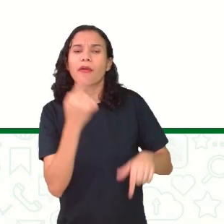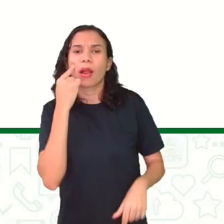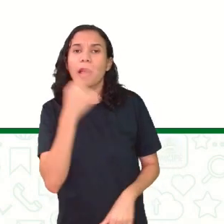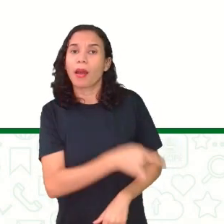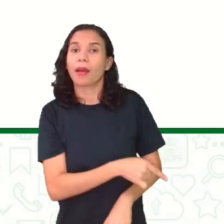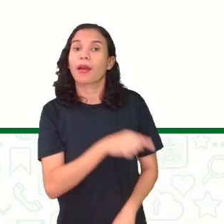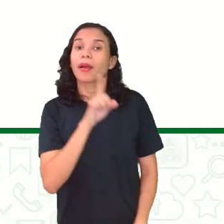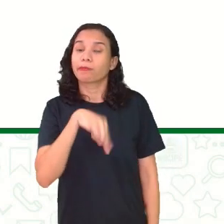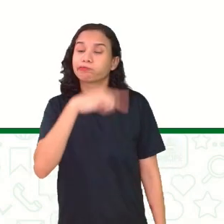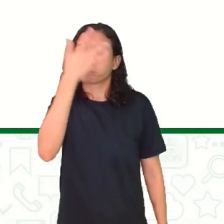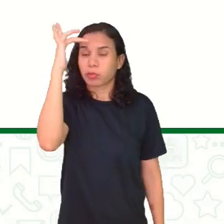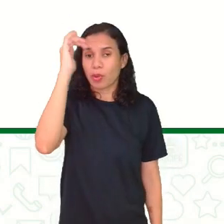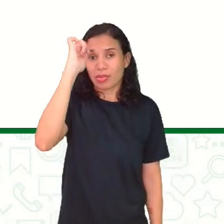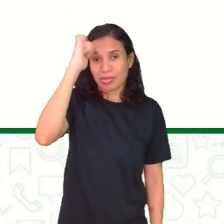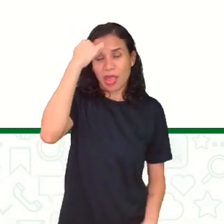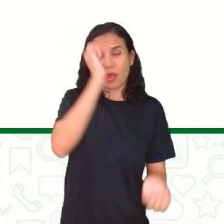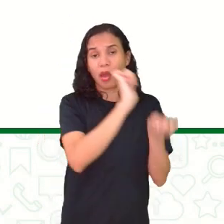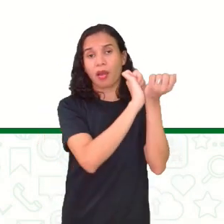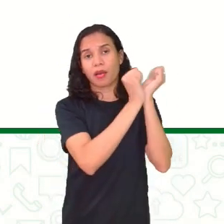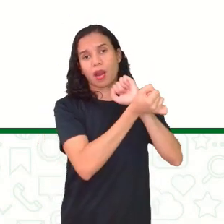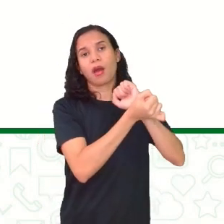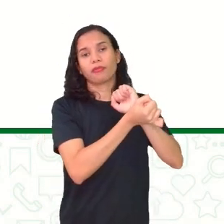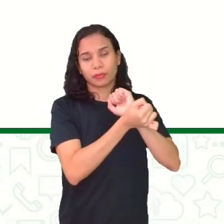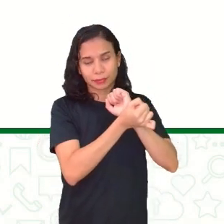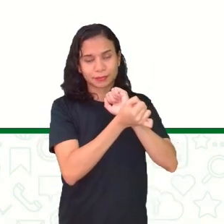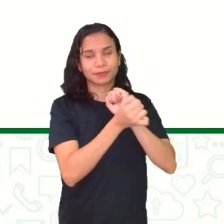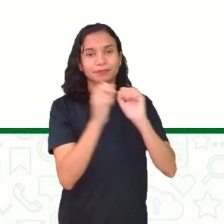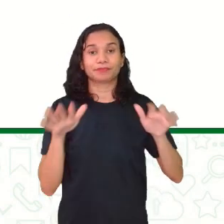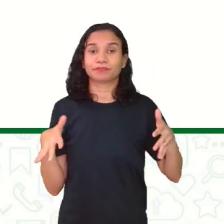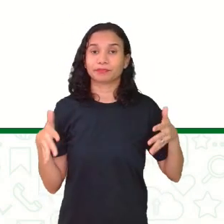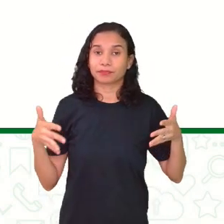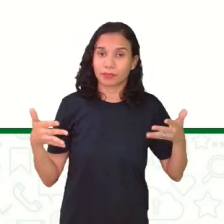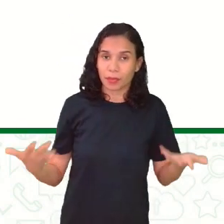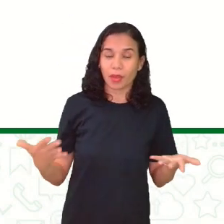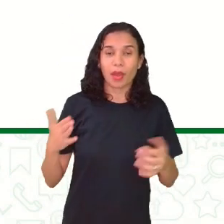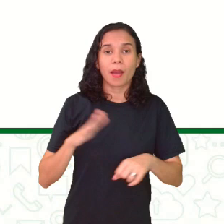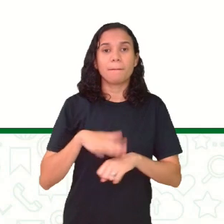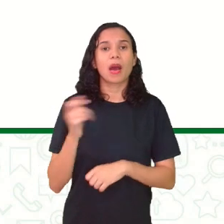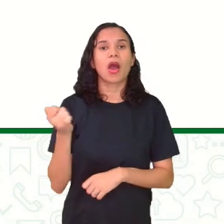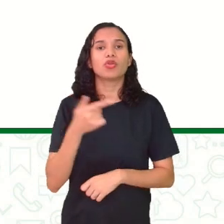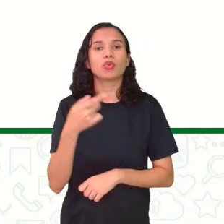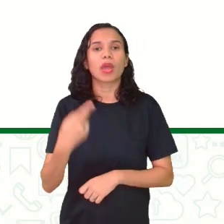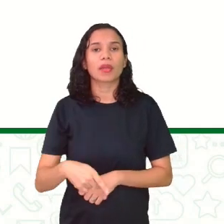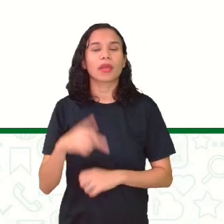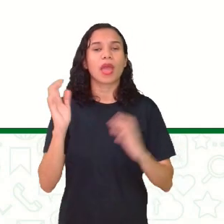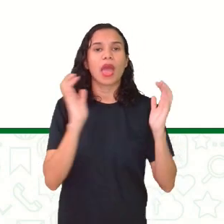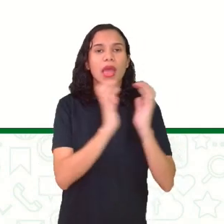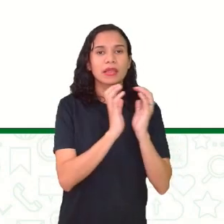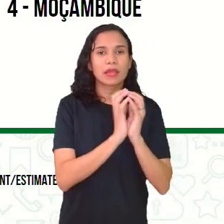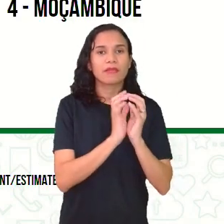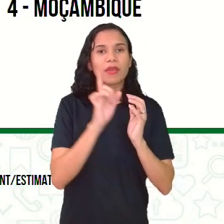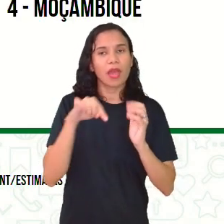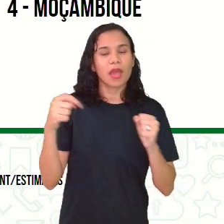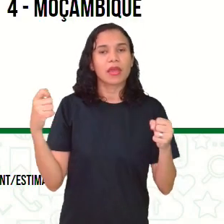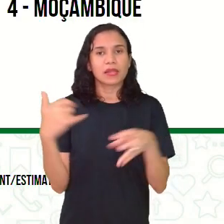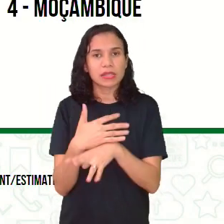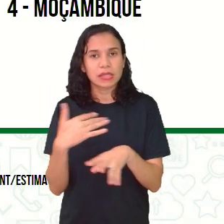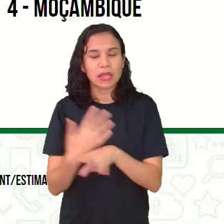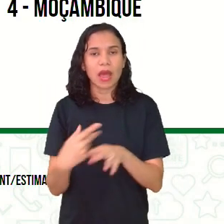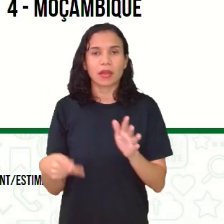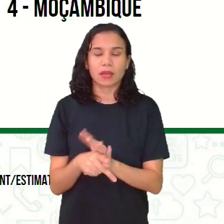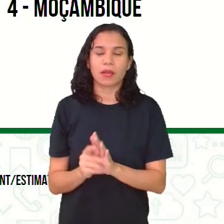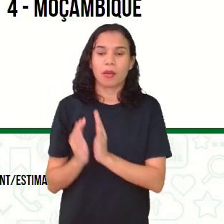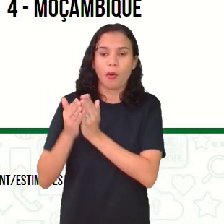Eram justamente as pessoas que vieram escravizadas, gente. Então, além do que Recife é uma cidade portuária, é uma cidade que